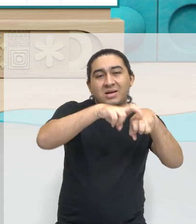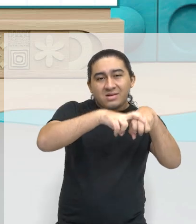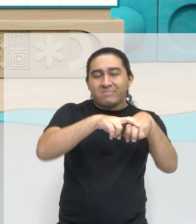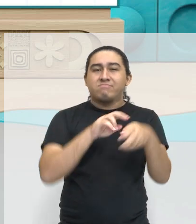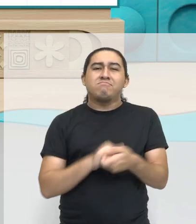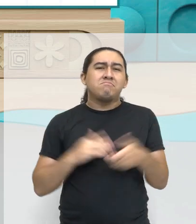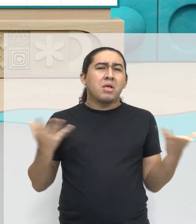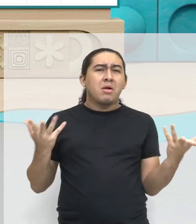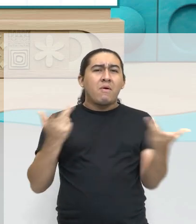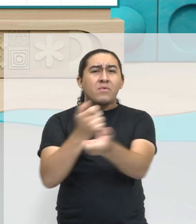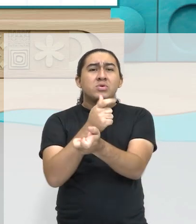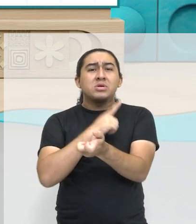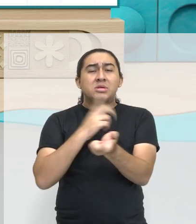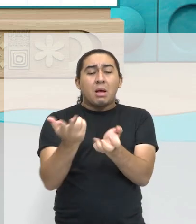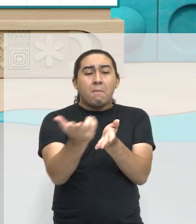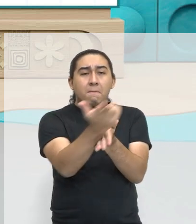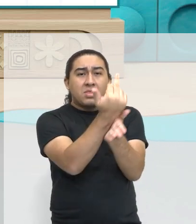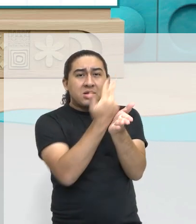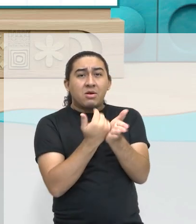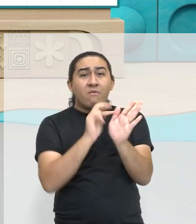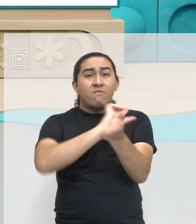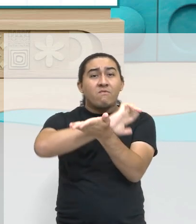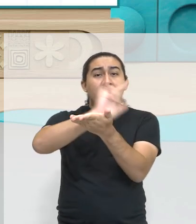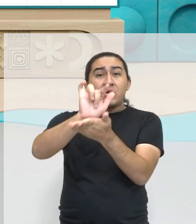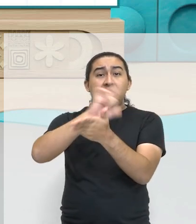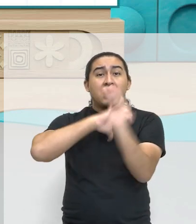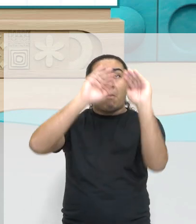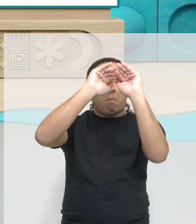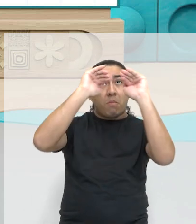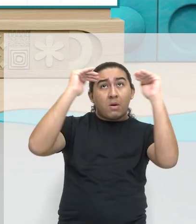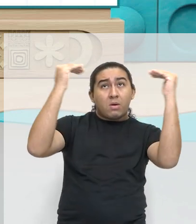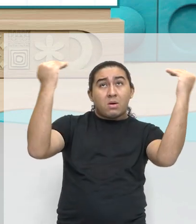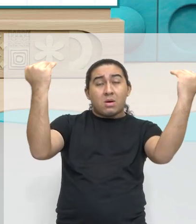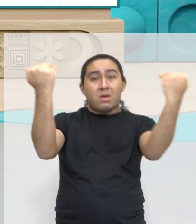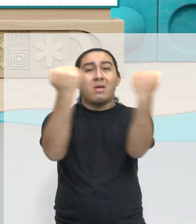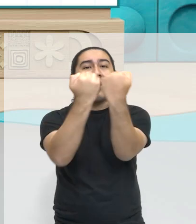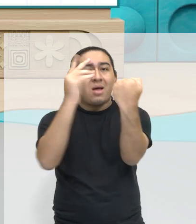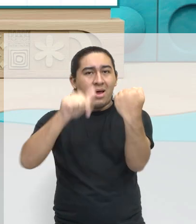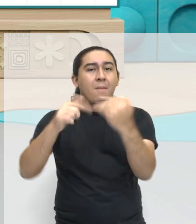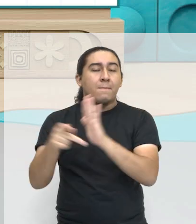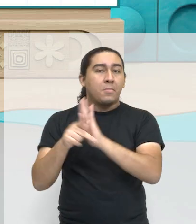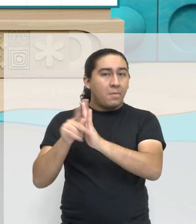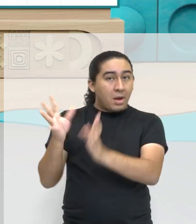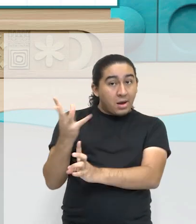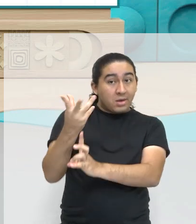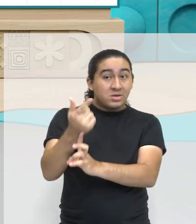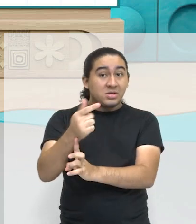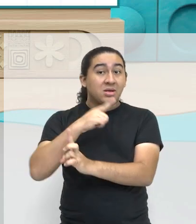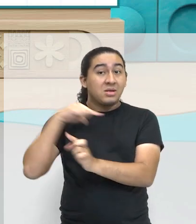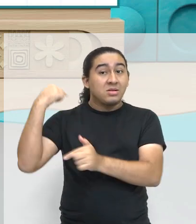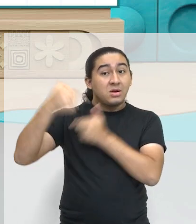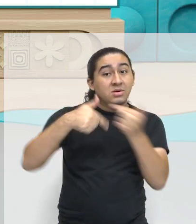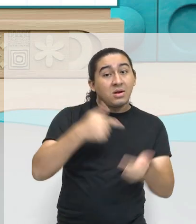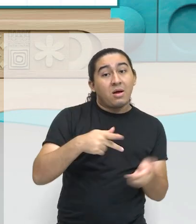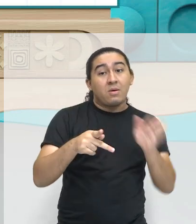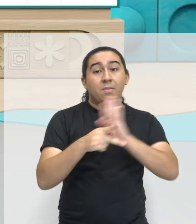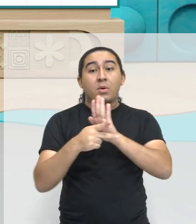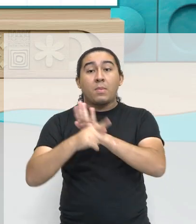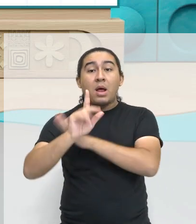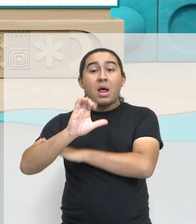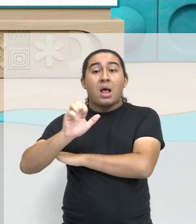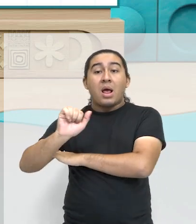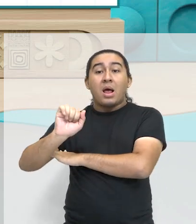pavimentos de camarotes. Impossível não ficar hipnotizado com o teto côncavo no qual estão 4